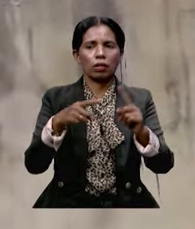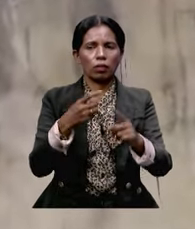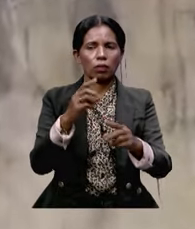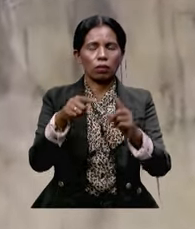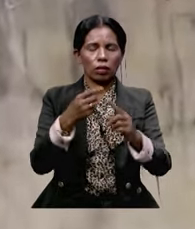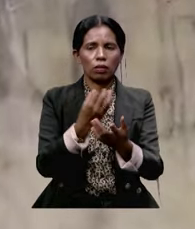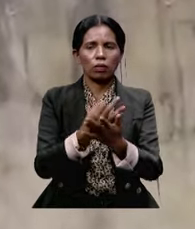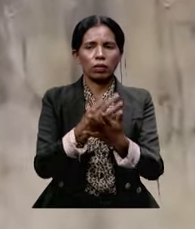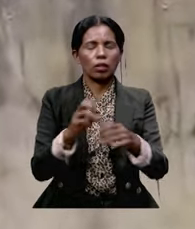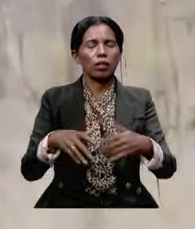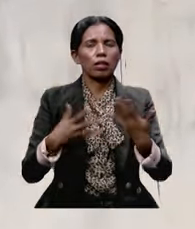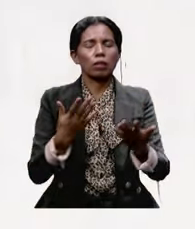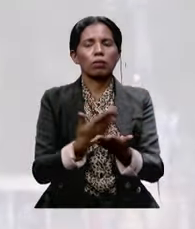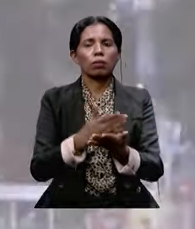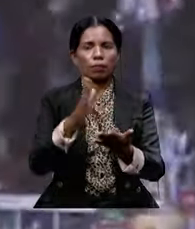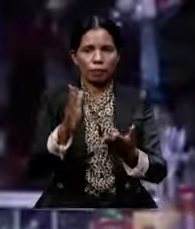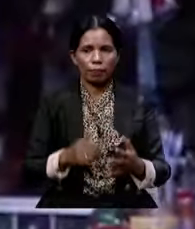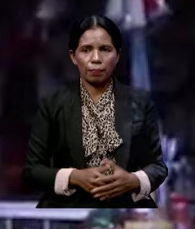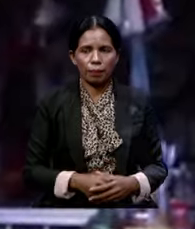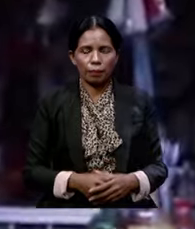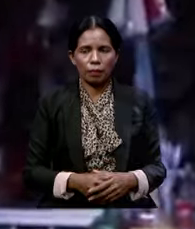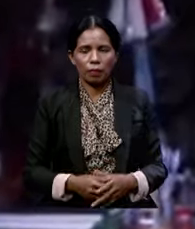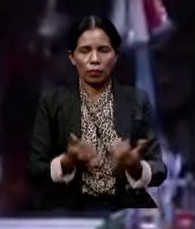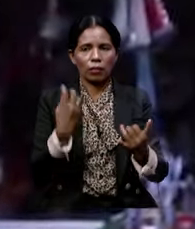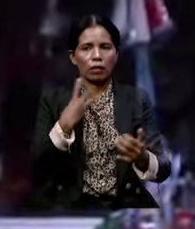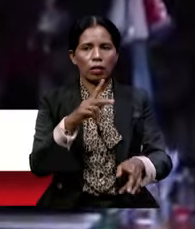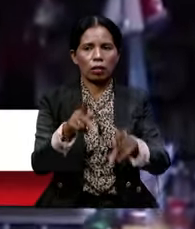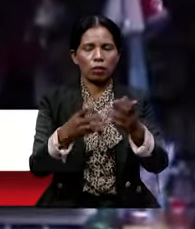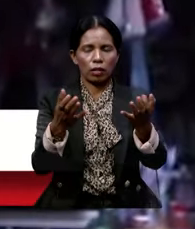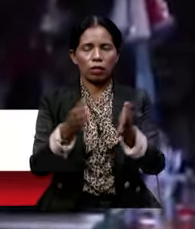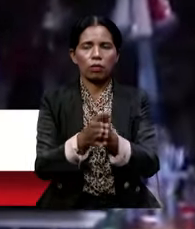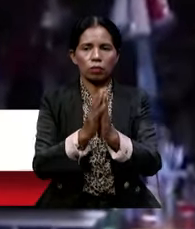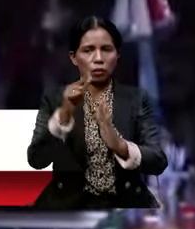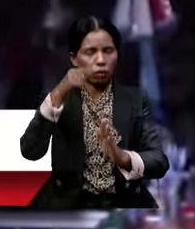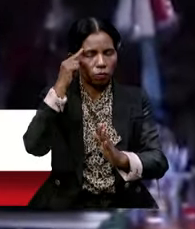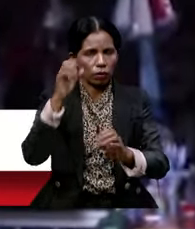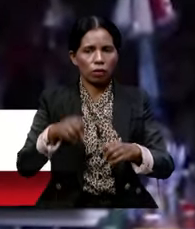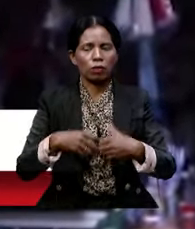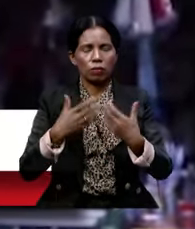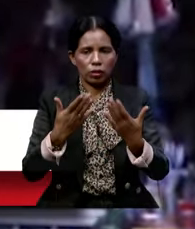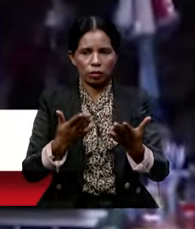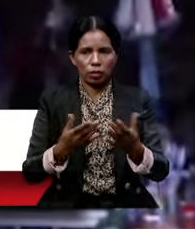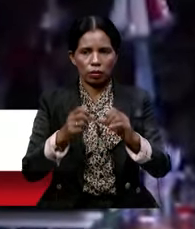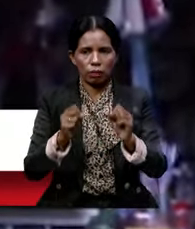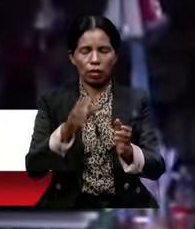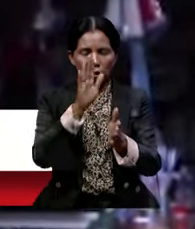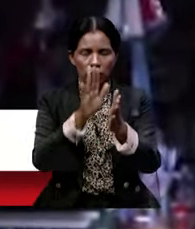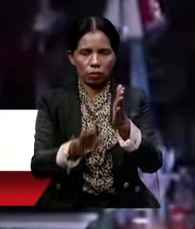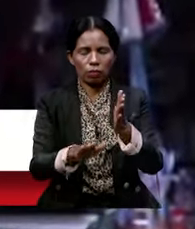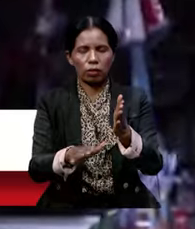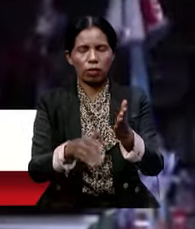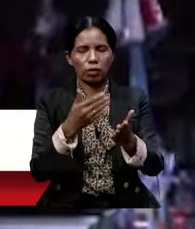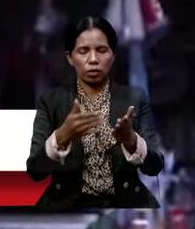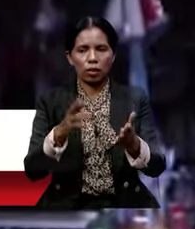lá ia ho sam habel hola fos agora a mi povo a cara ho suba governo halo isa para bela hatu sasan lebe